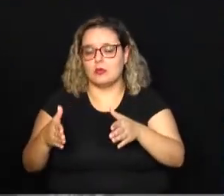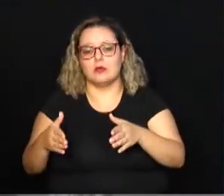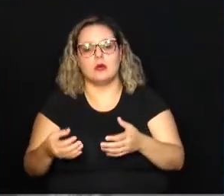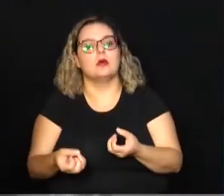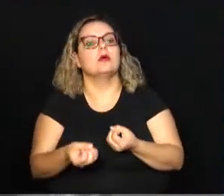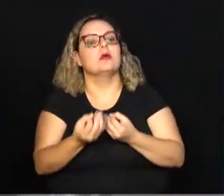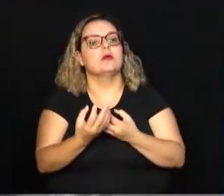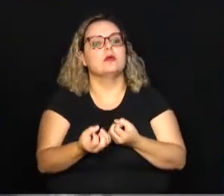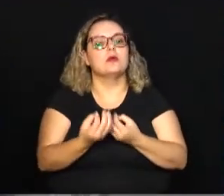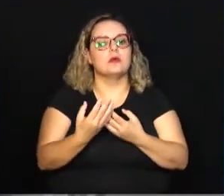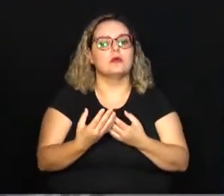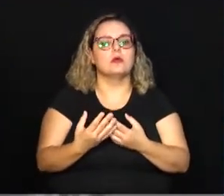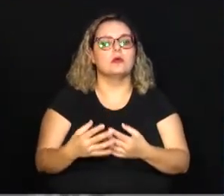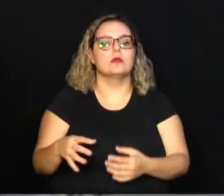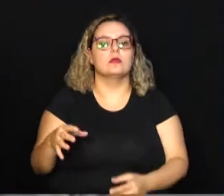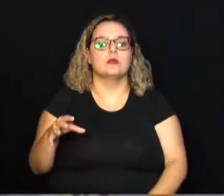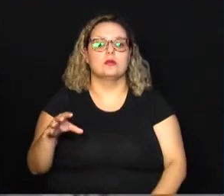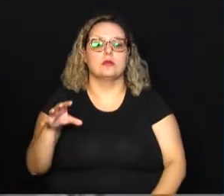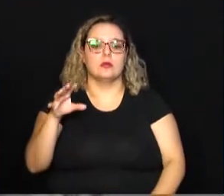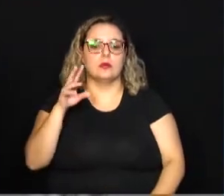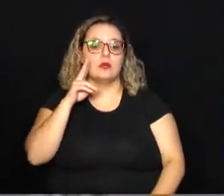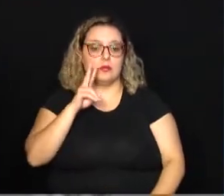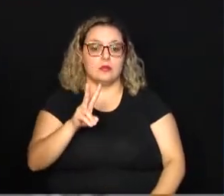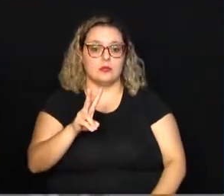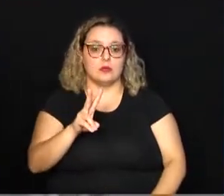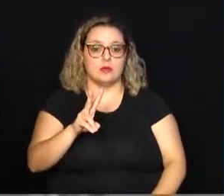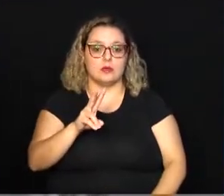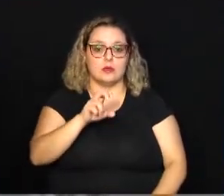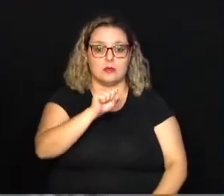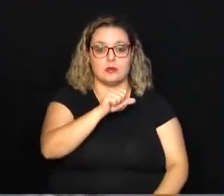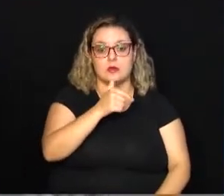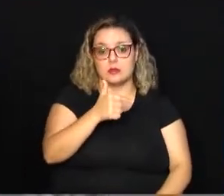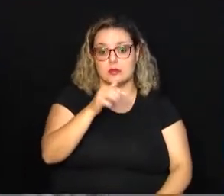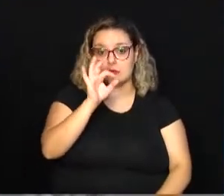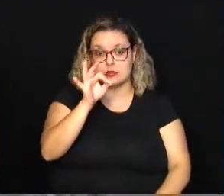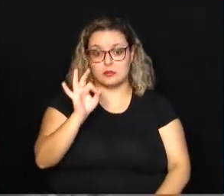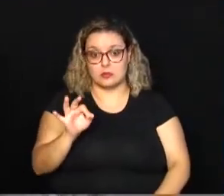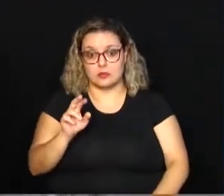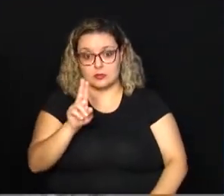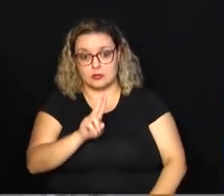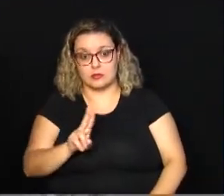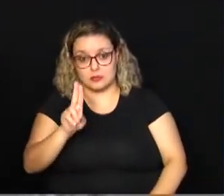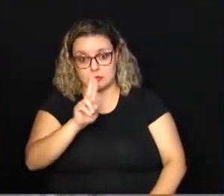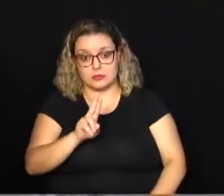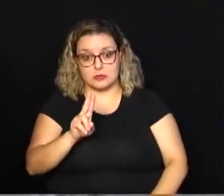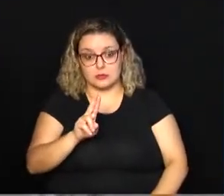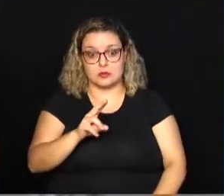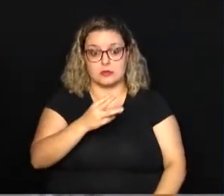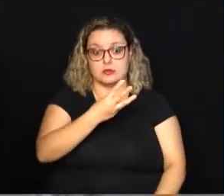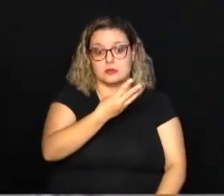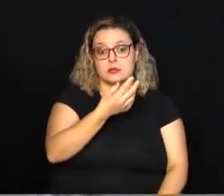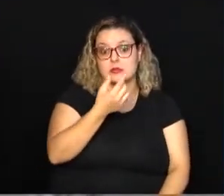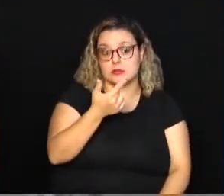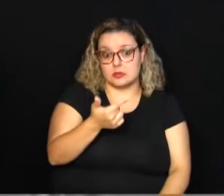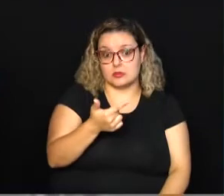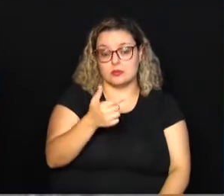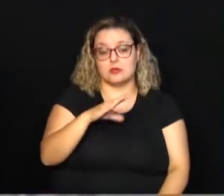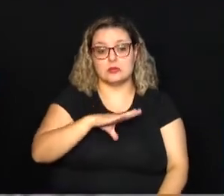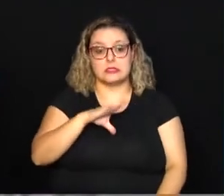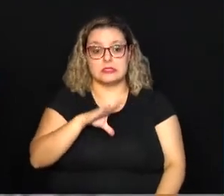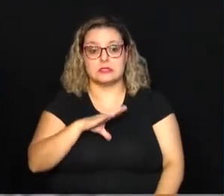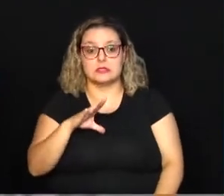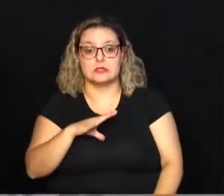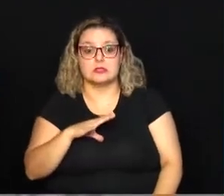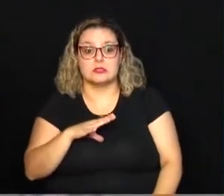O último dado que eu vi foi 82% dos leitos do estado de São Paulo ocupados, né? São 32 cidades que já estão em situação